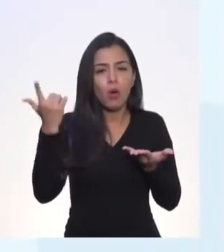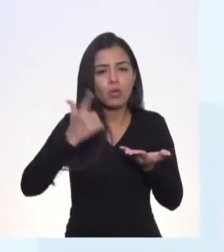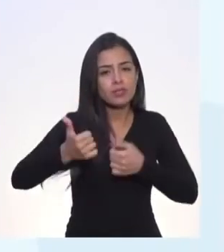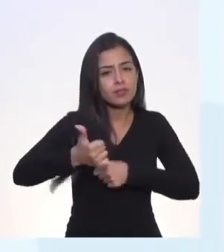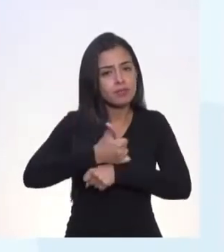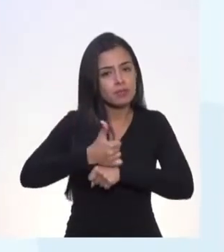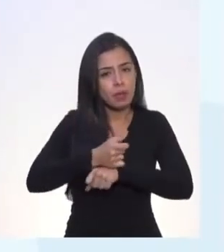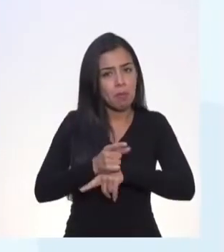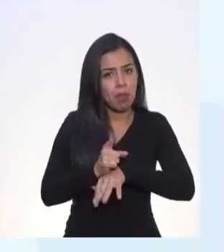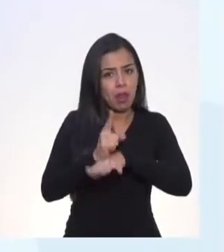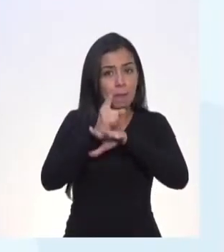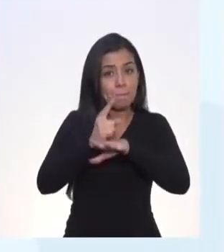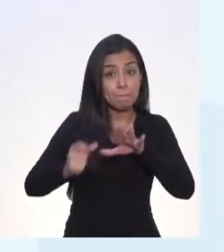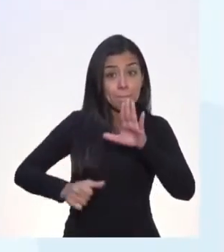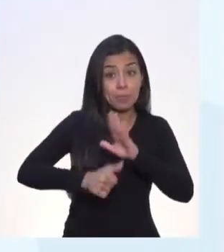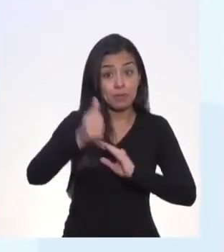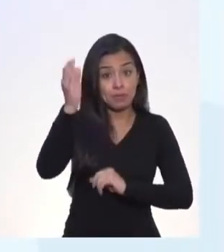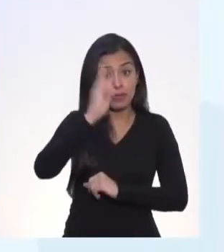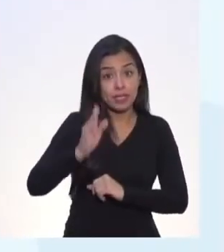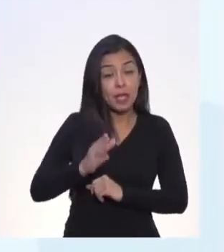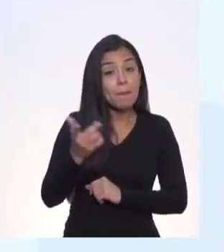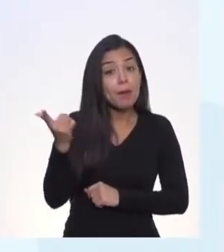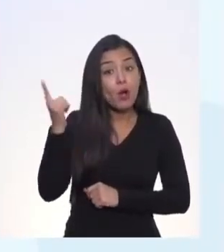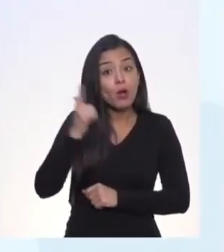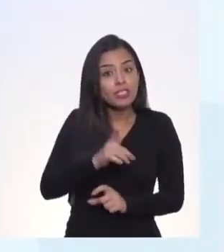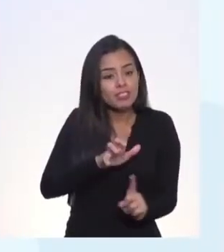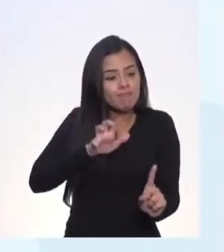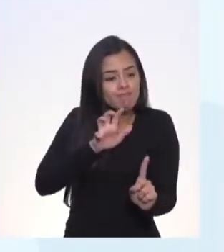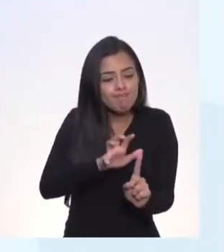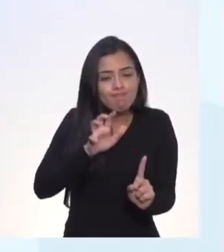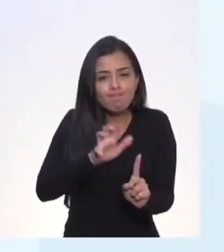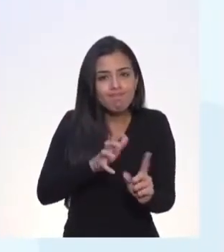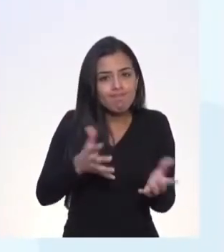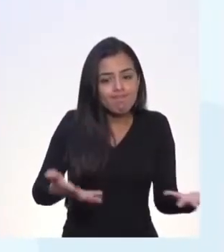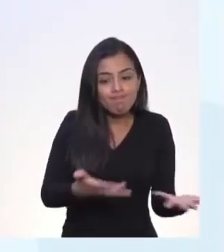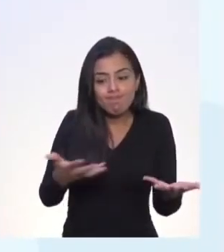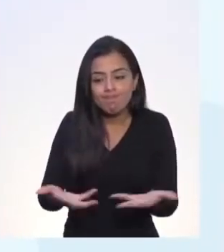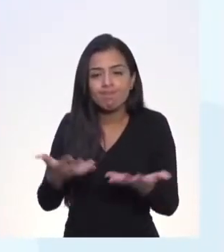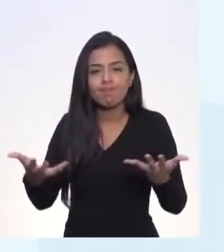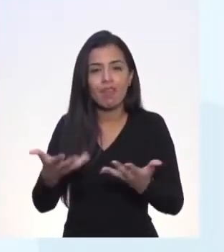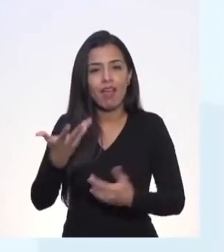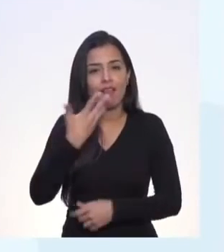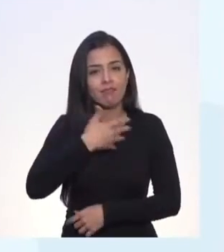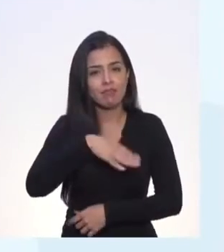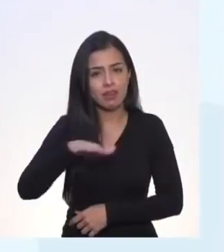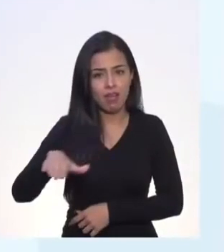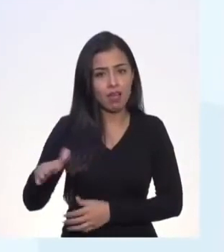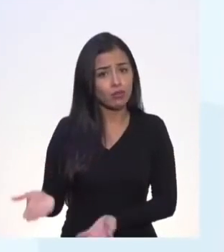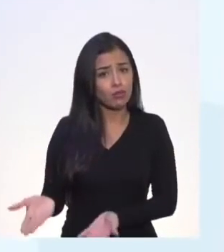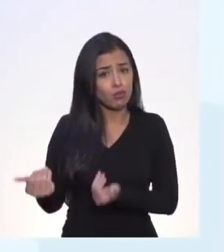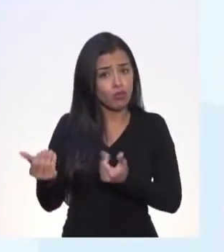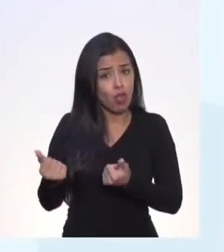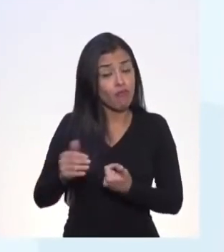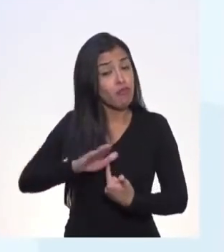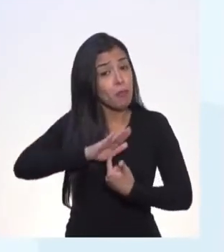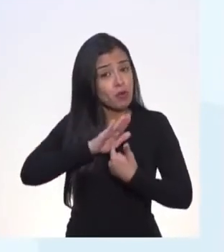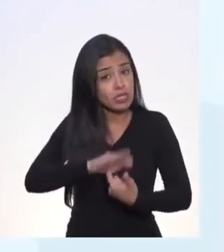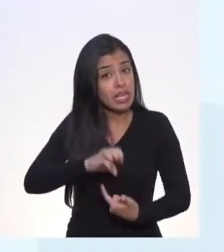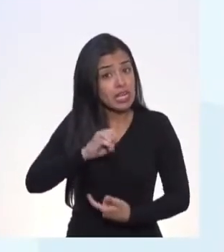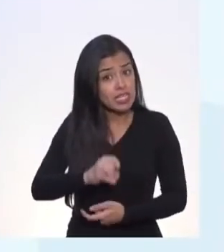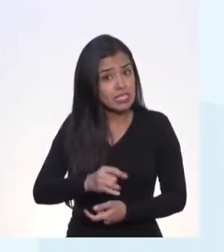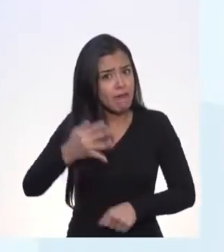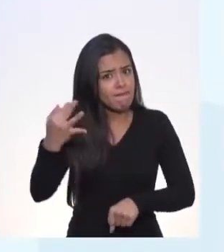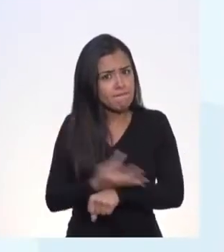brasileira para inspirar crianças e jovens e mostrar que, se persistir, é possível conseguir